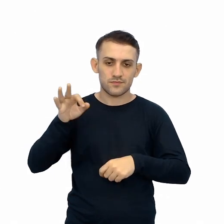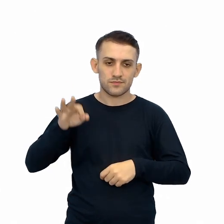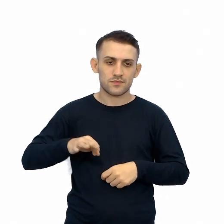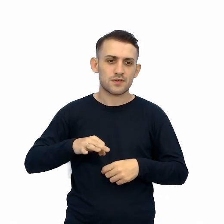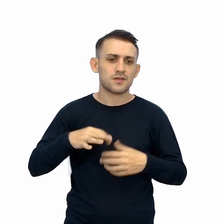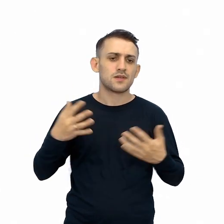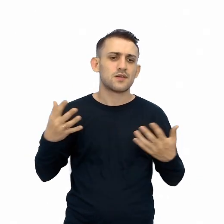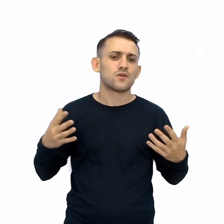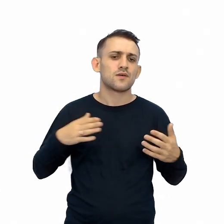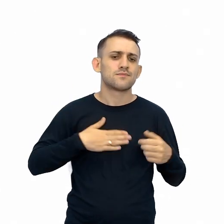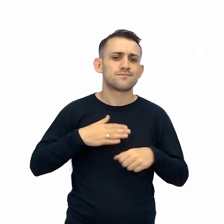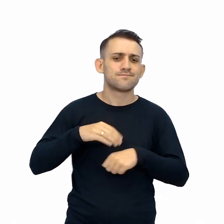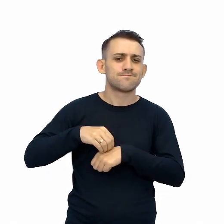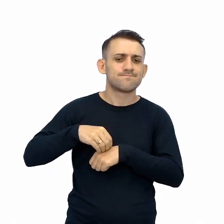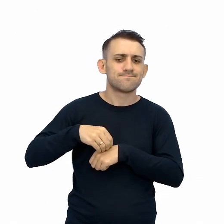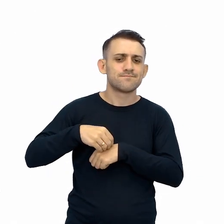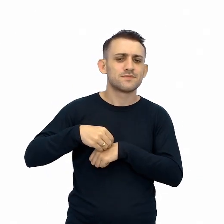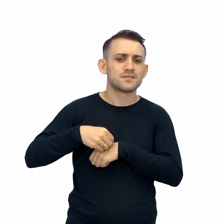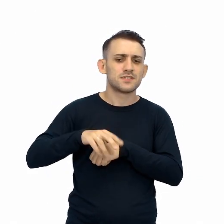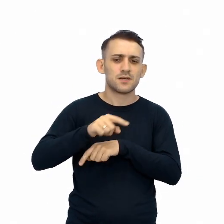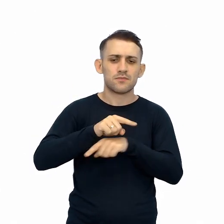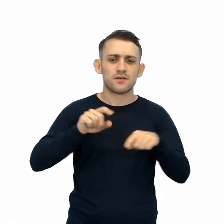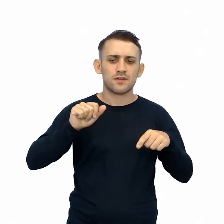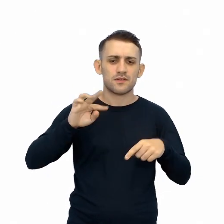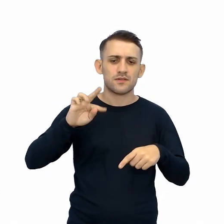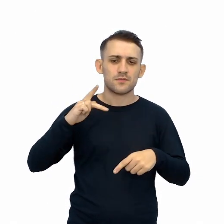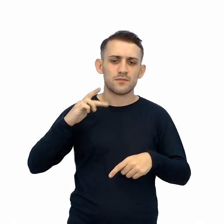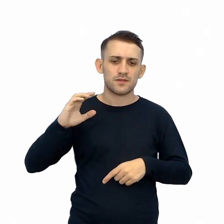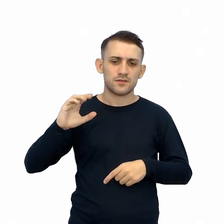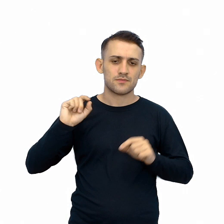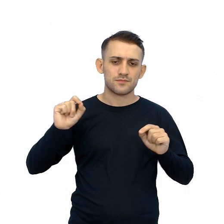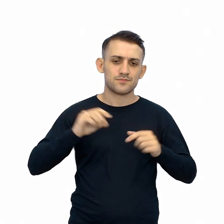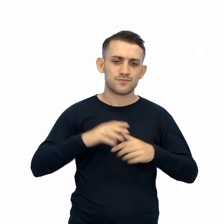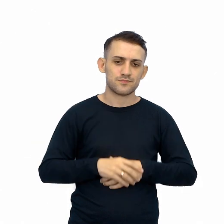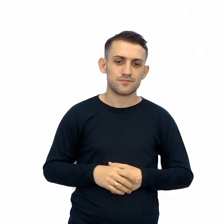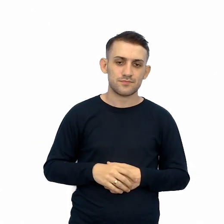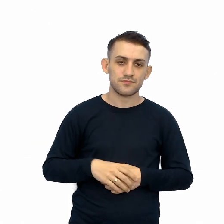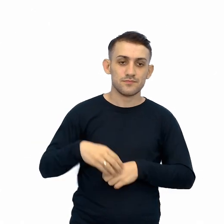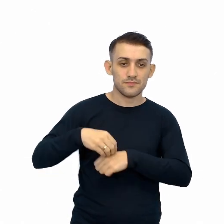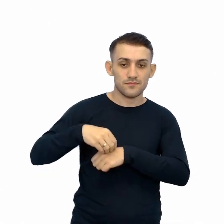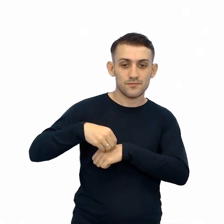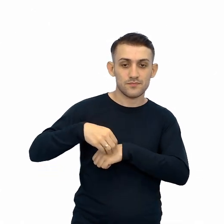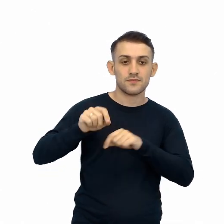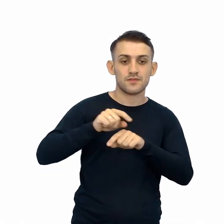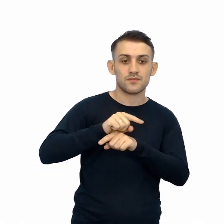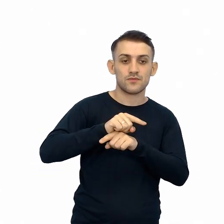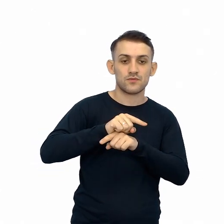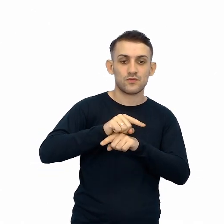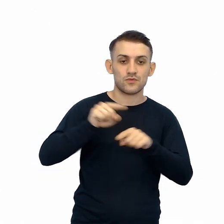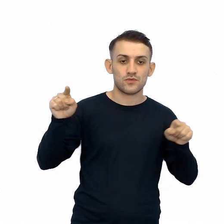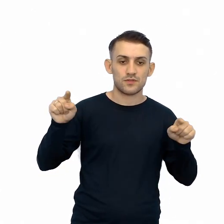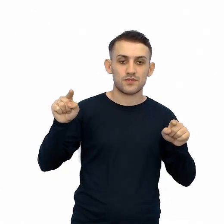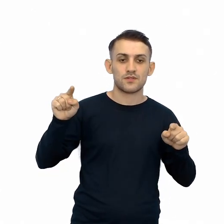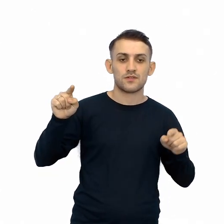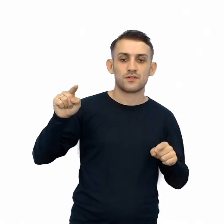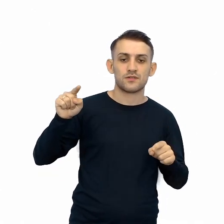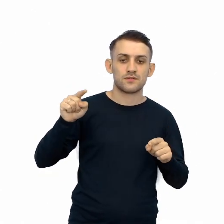quais são as minhas sugestões para a TPC? Bem, eu sugiro que vocês